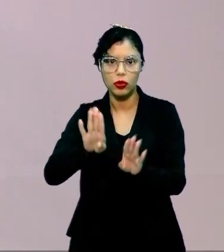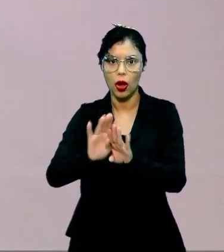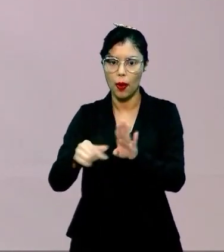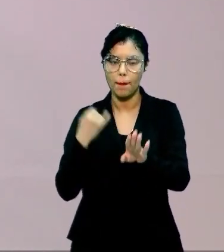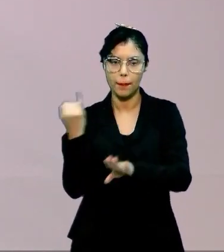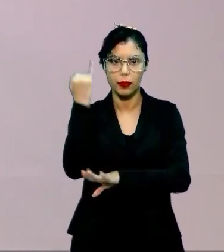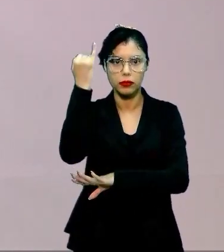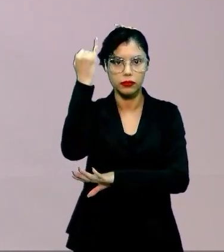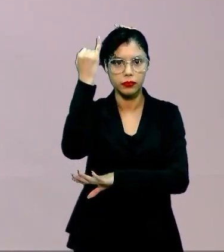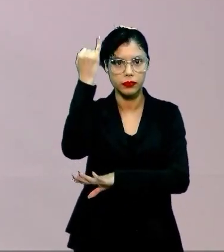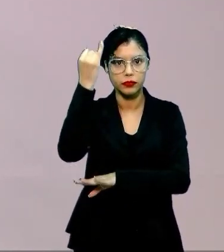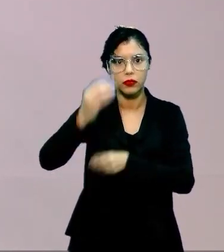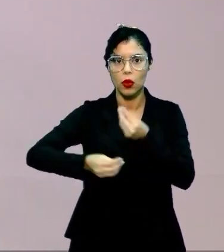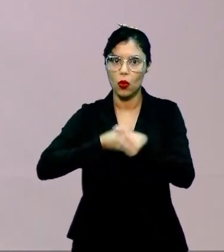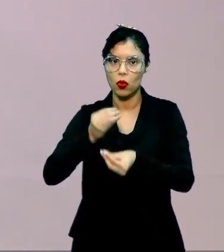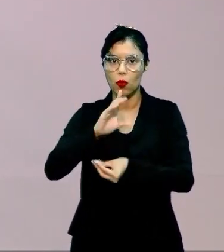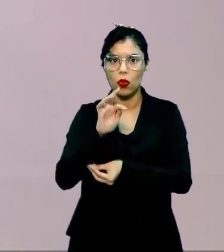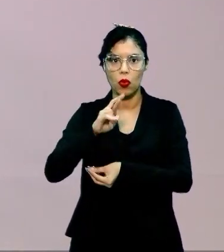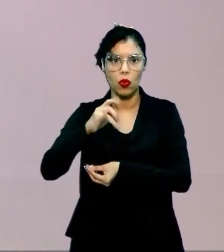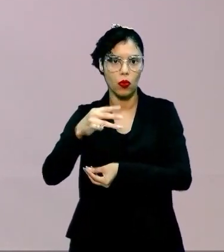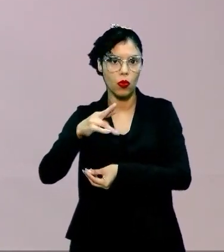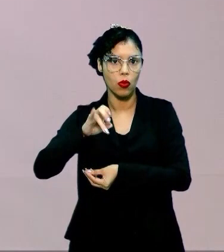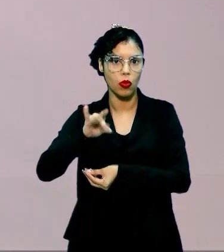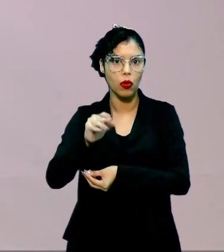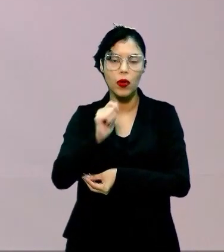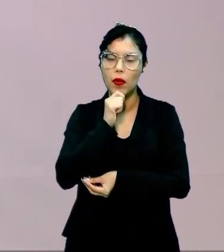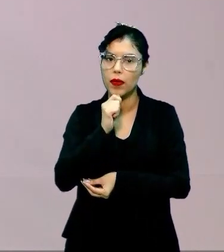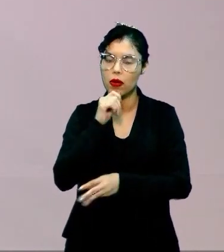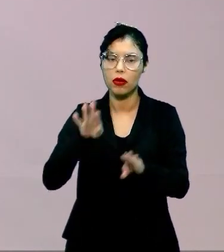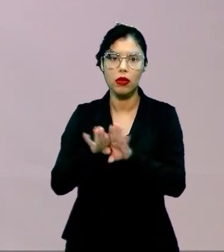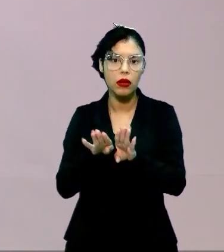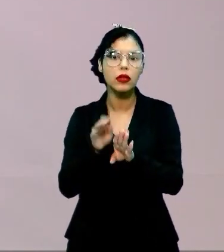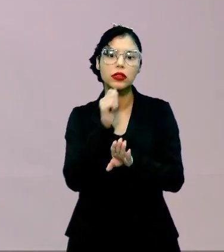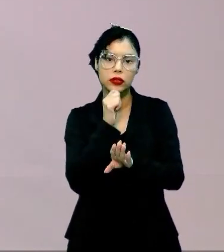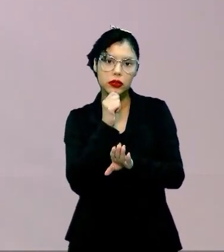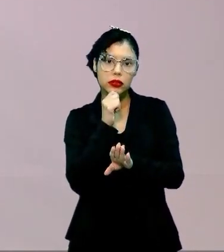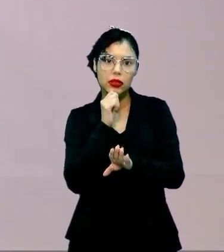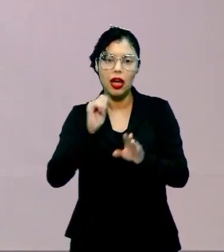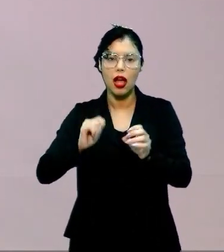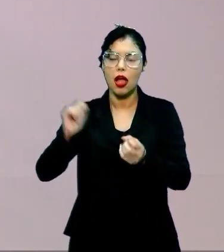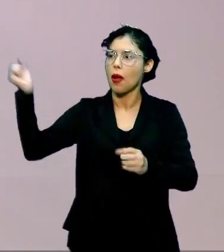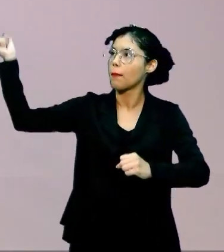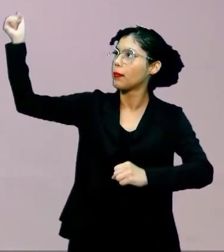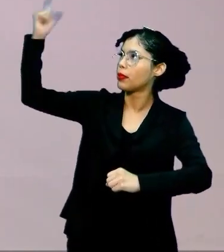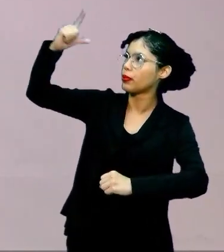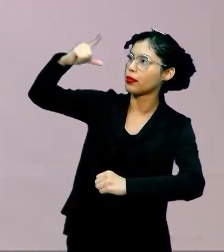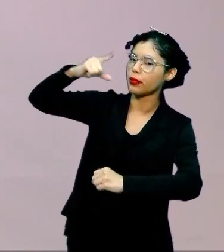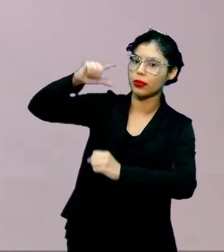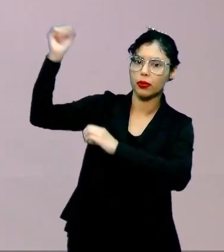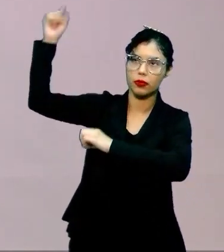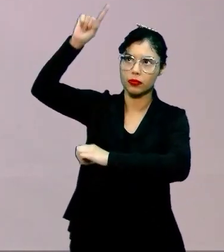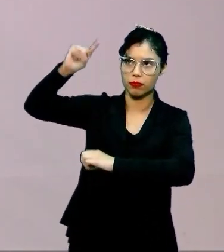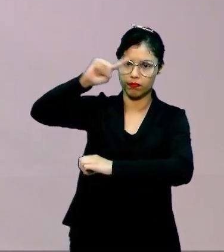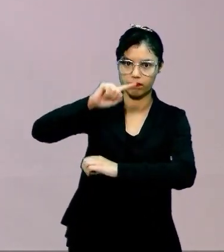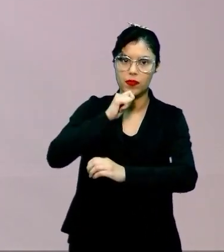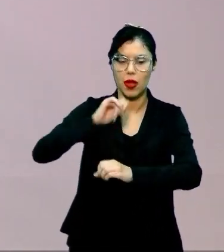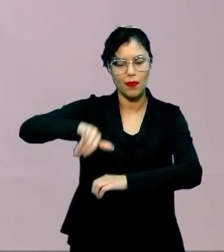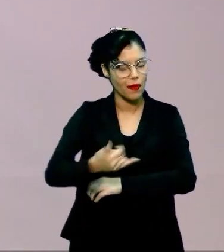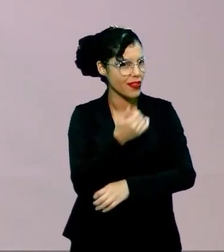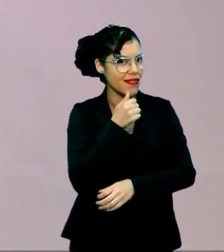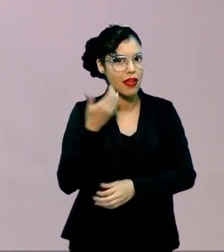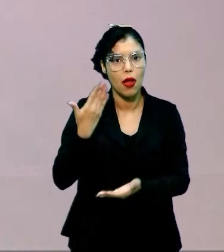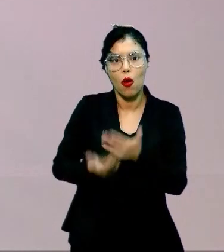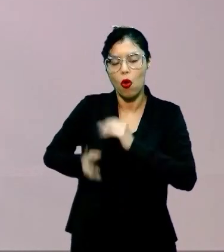principal, como composto principal, está evitando que a radiação que entrou na Terra e que não foi aproveitada,